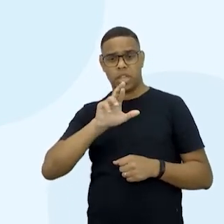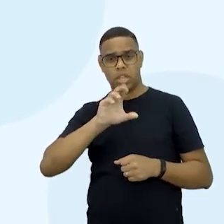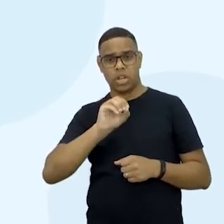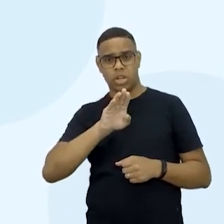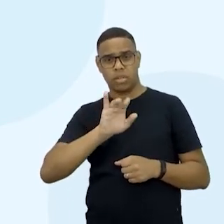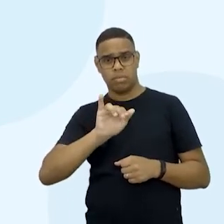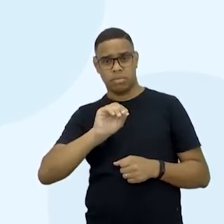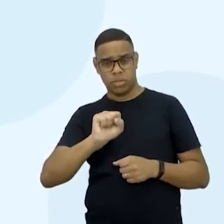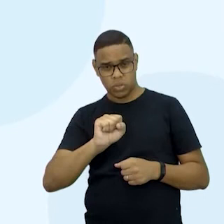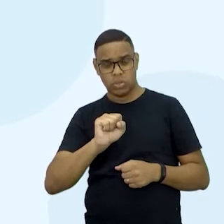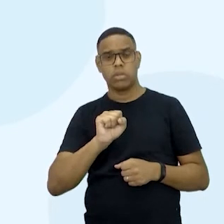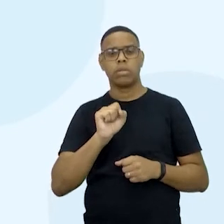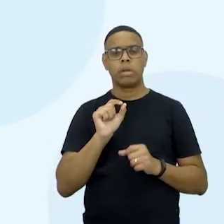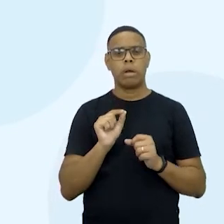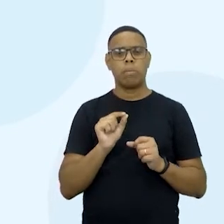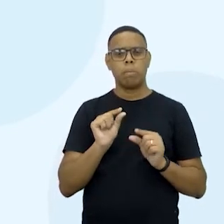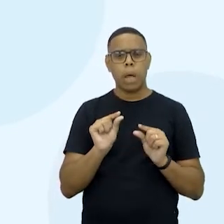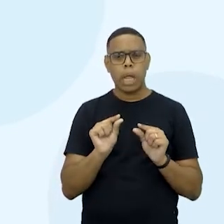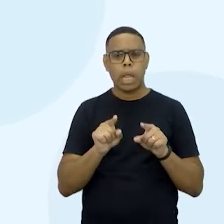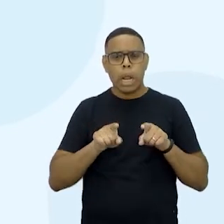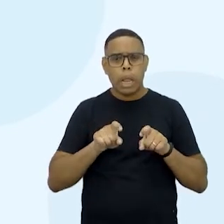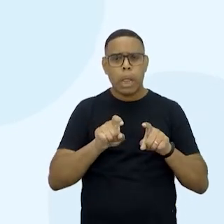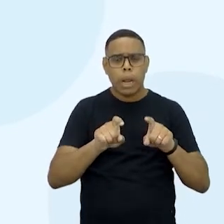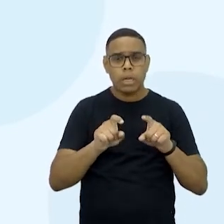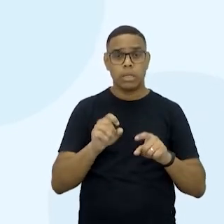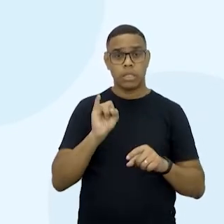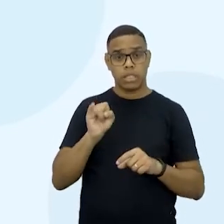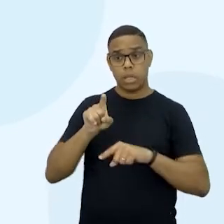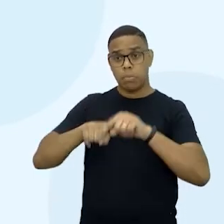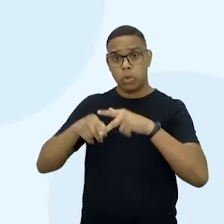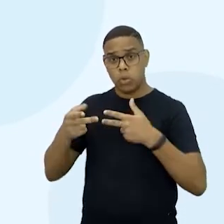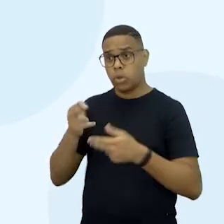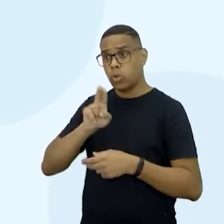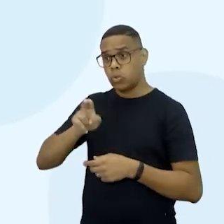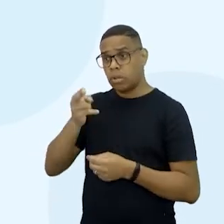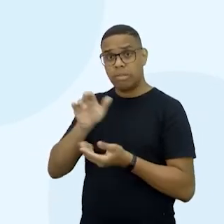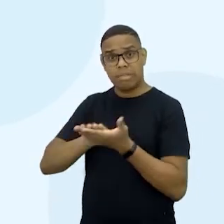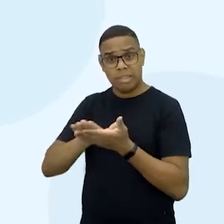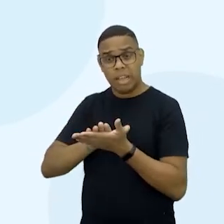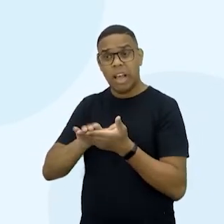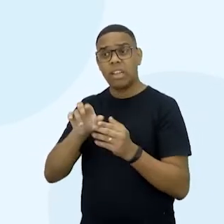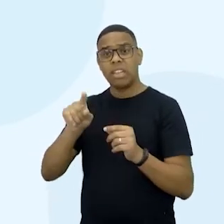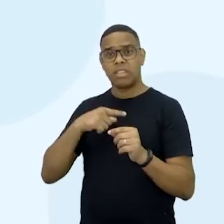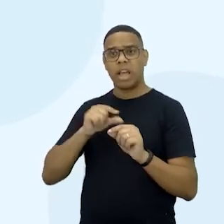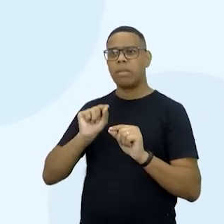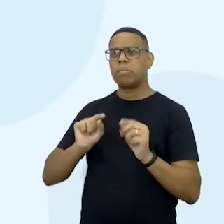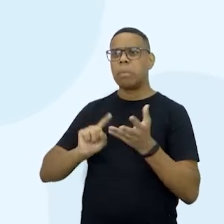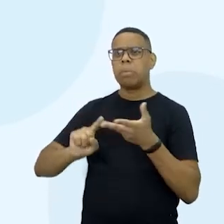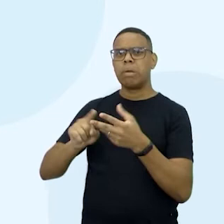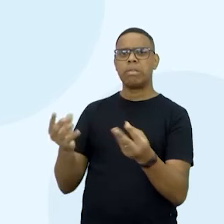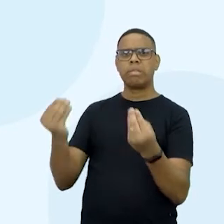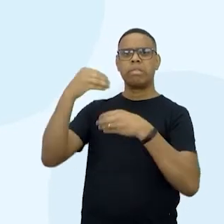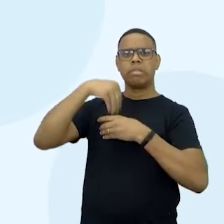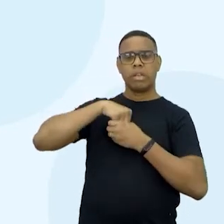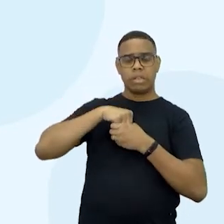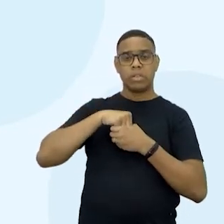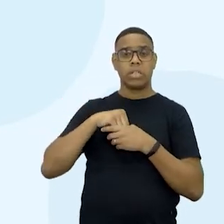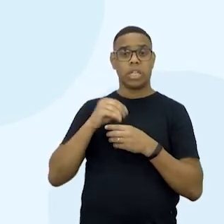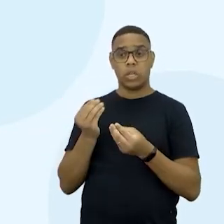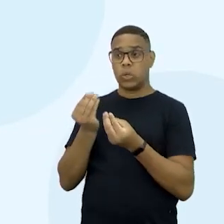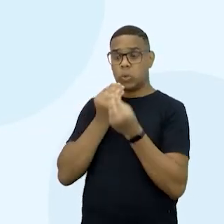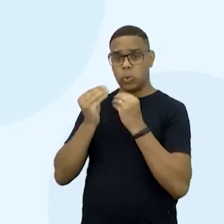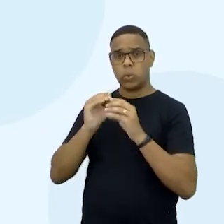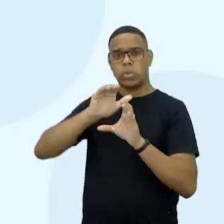dos micro-organismos que se a gente não utilizasse então esses produtos estariam presentes no nosso corpo com a utilização